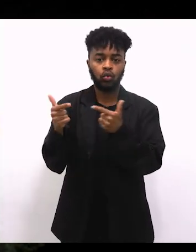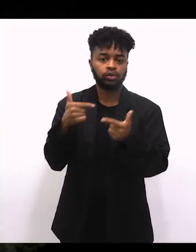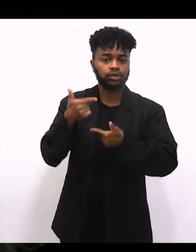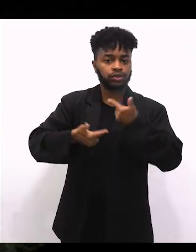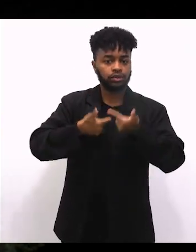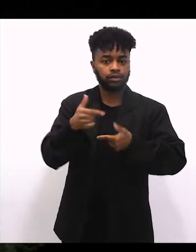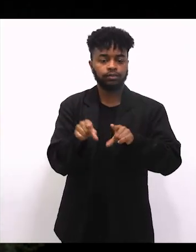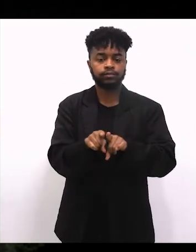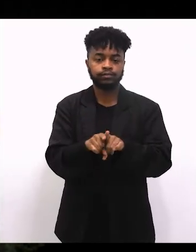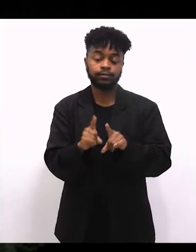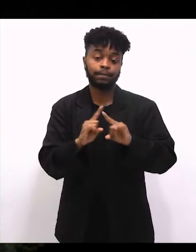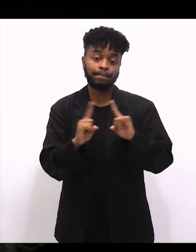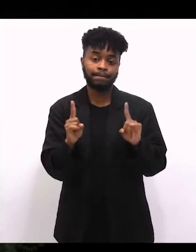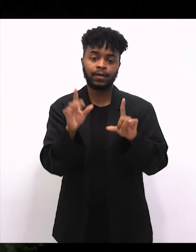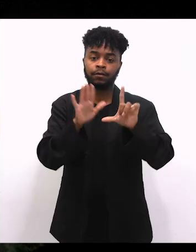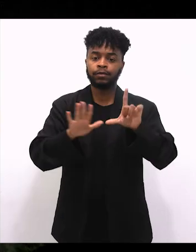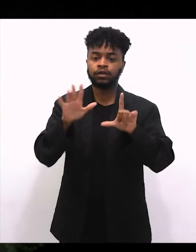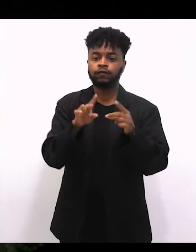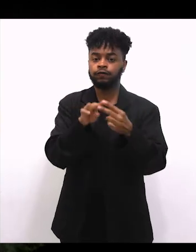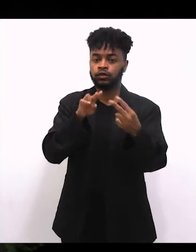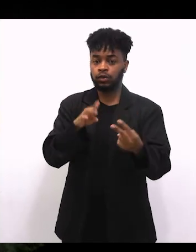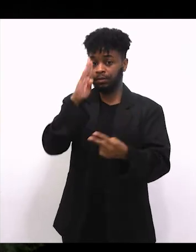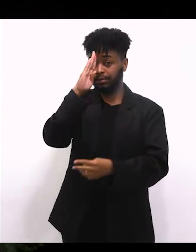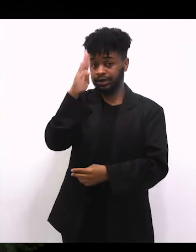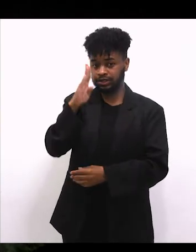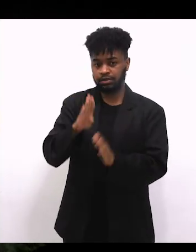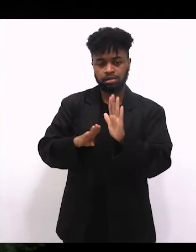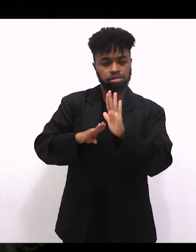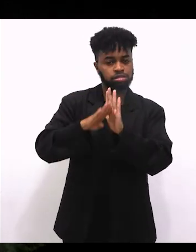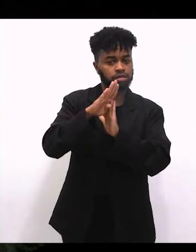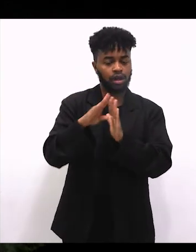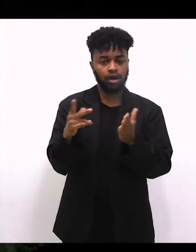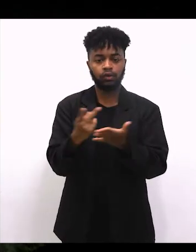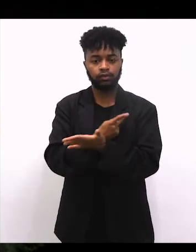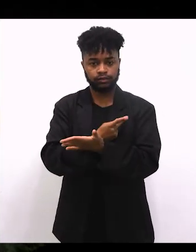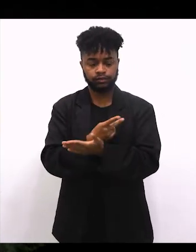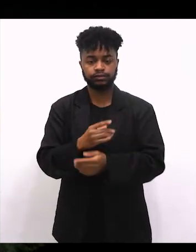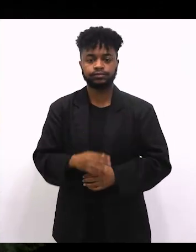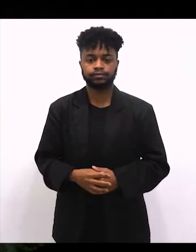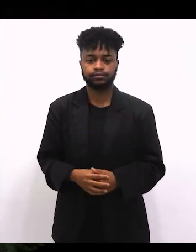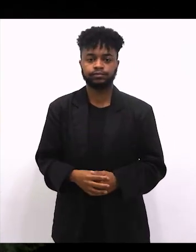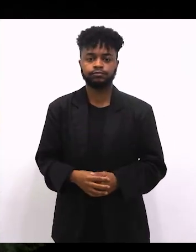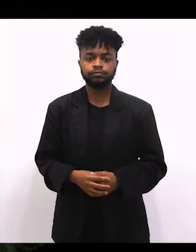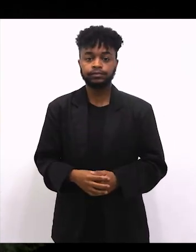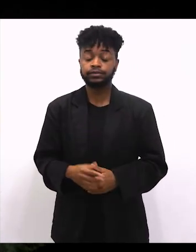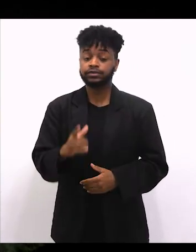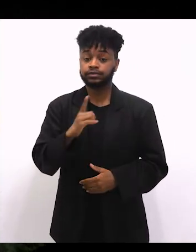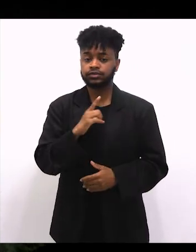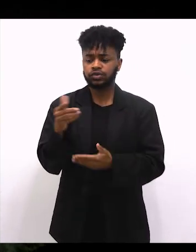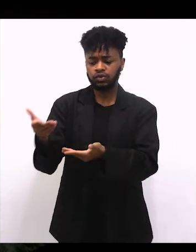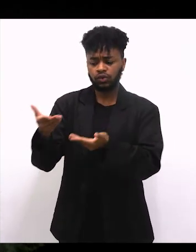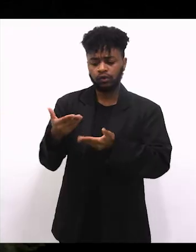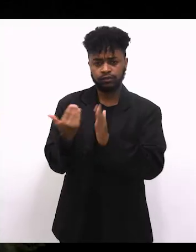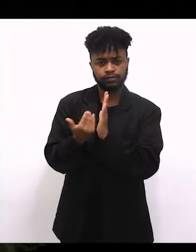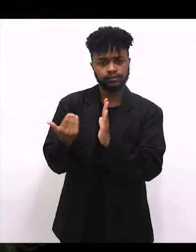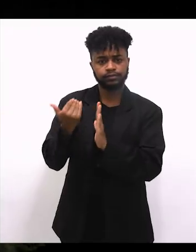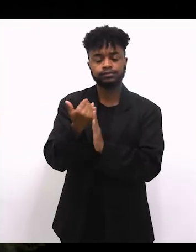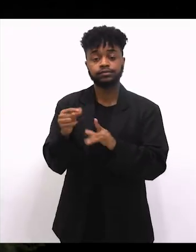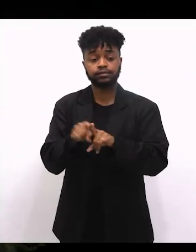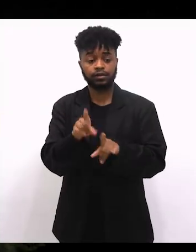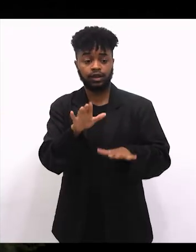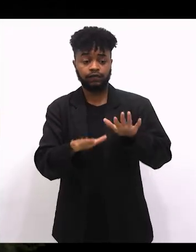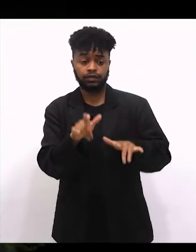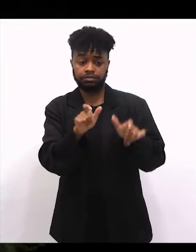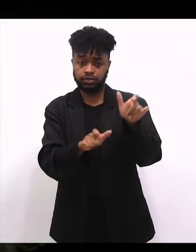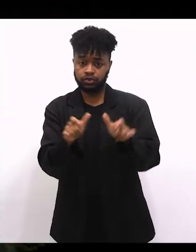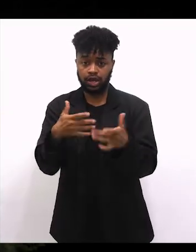de trabalho também, mas essa coisa da plataforma digital é uma coisa que tem, né, trazido ali muitos convites e